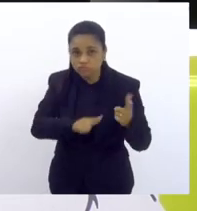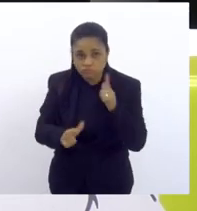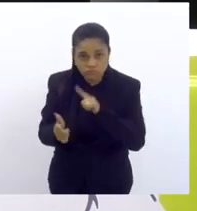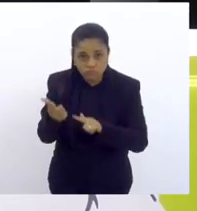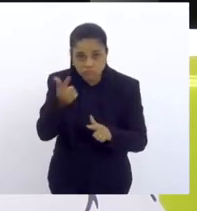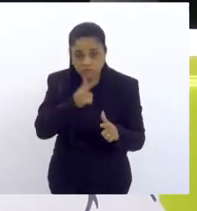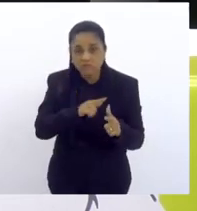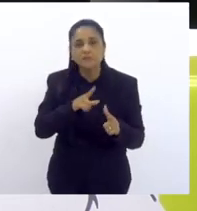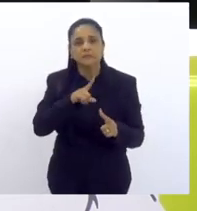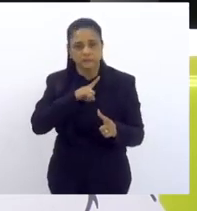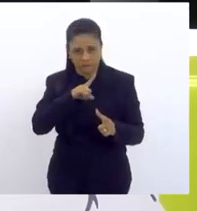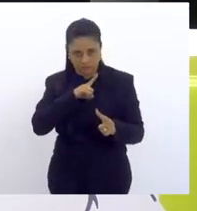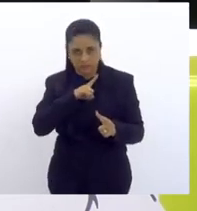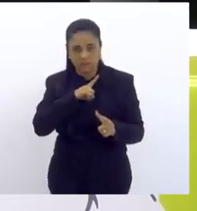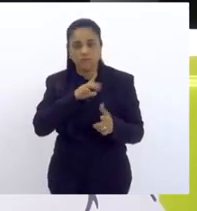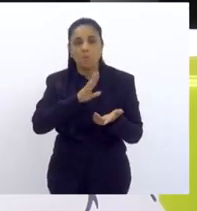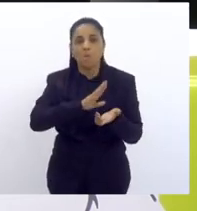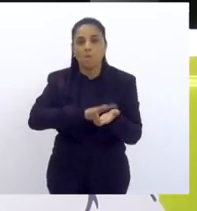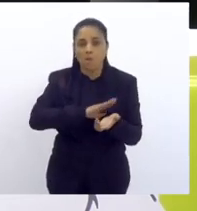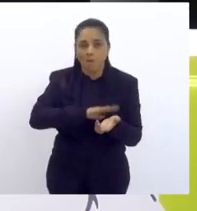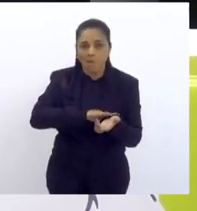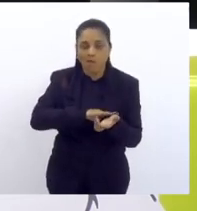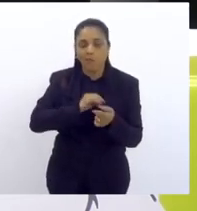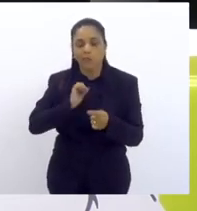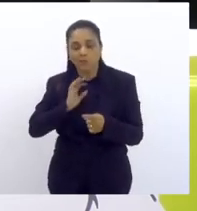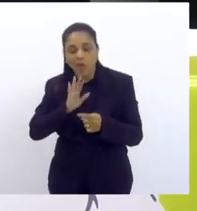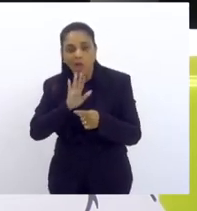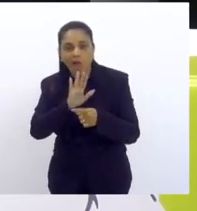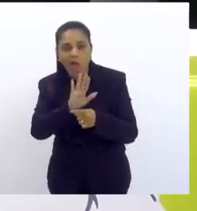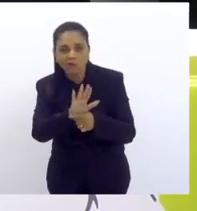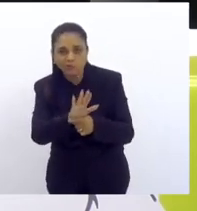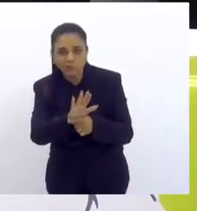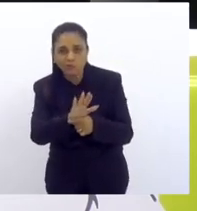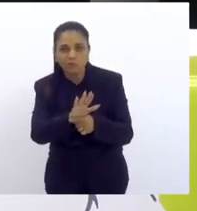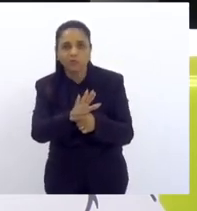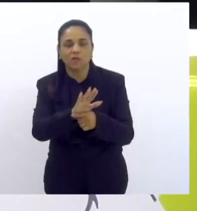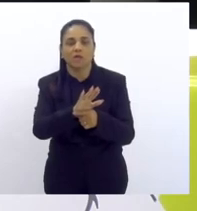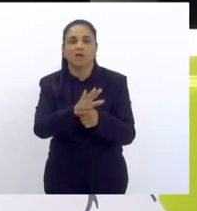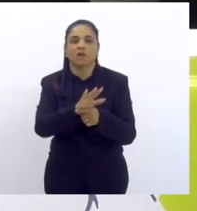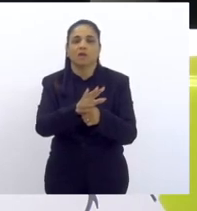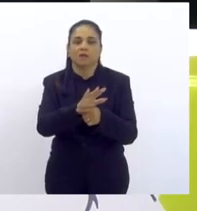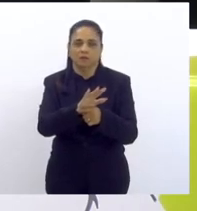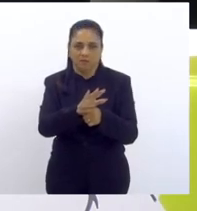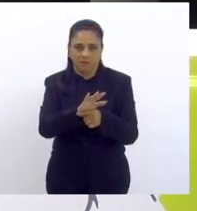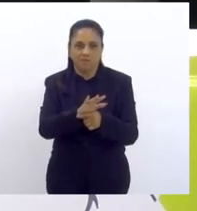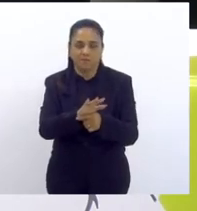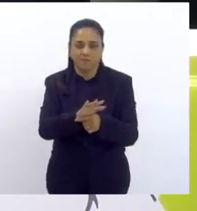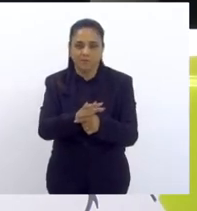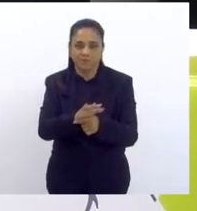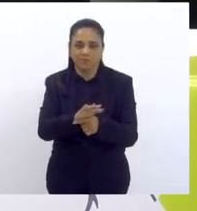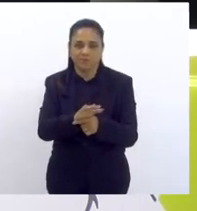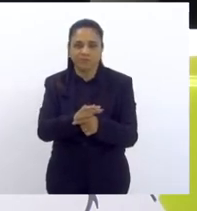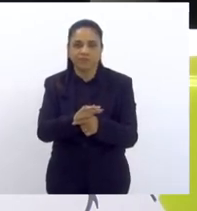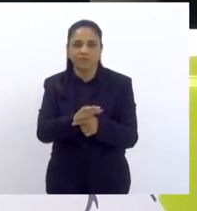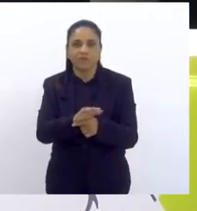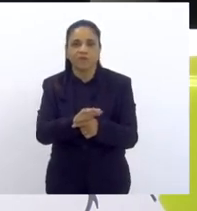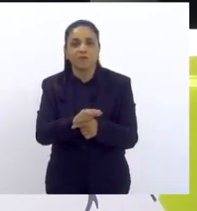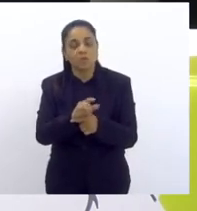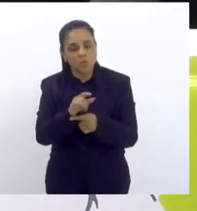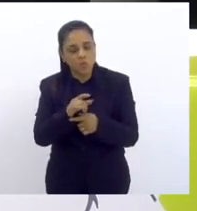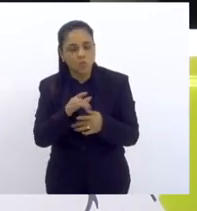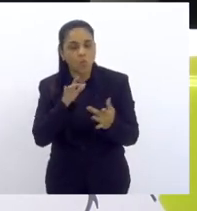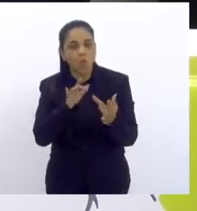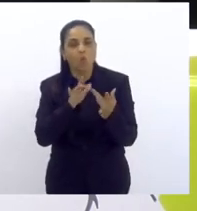em vários momentos a colaboração a familiaridade com esse